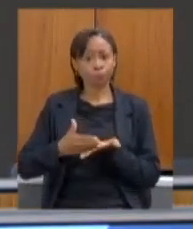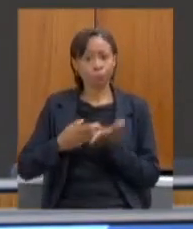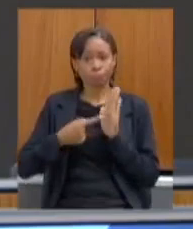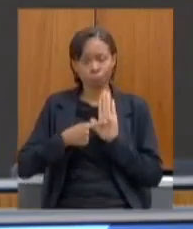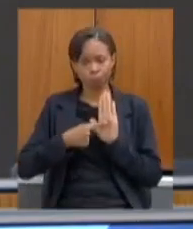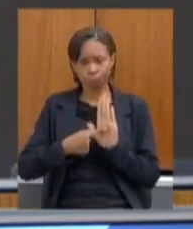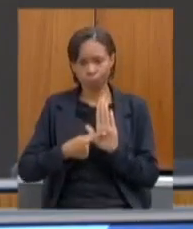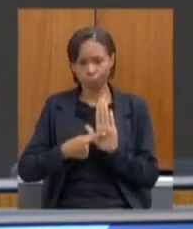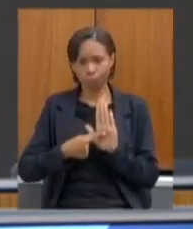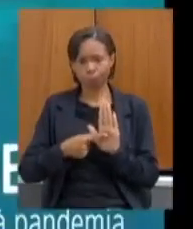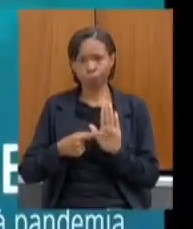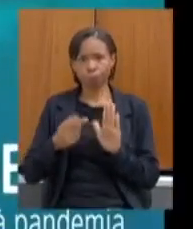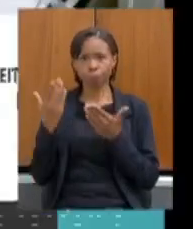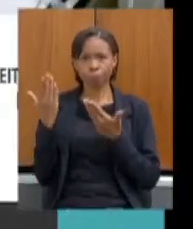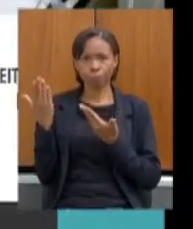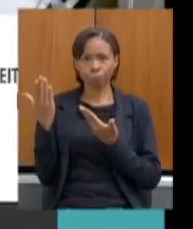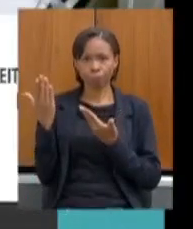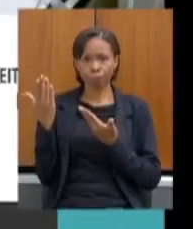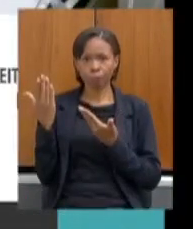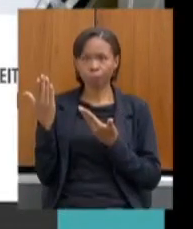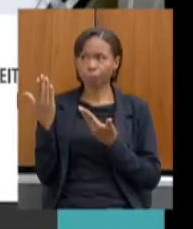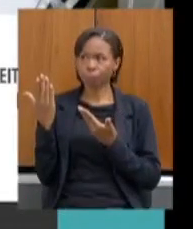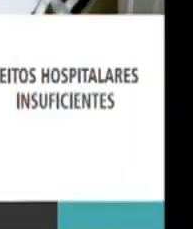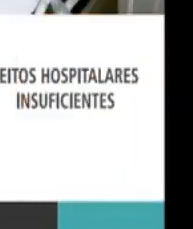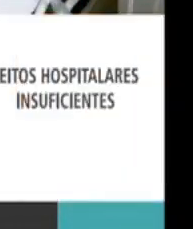pode passar mais um, favor.